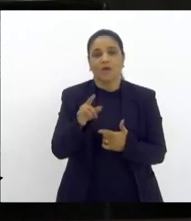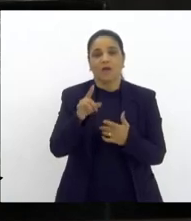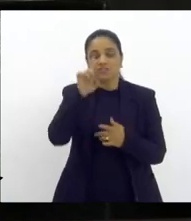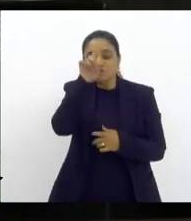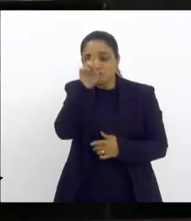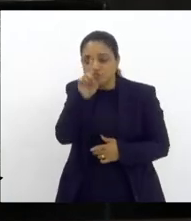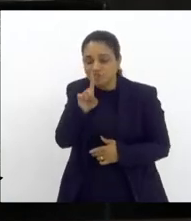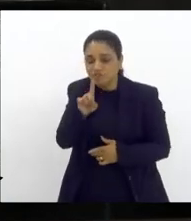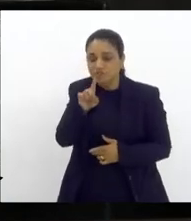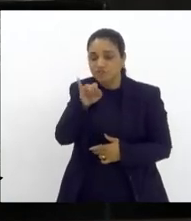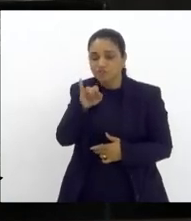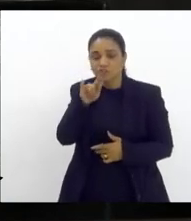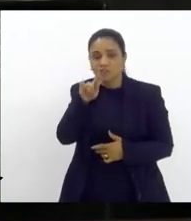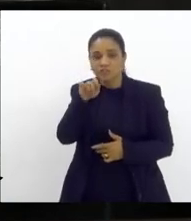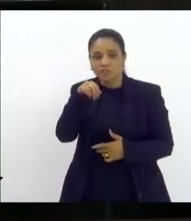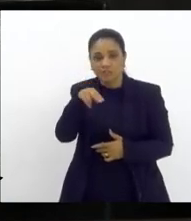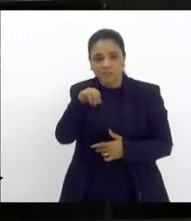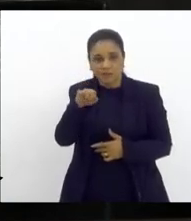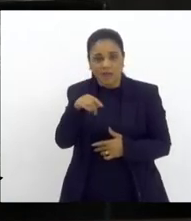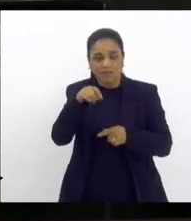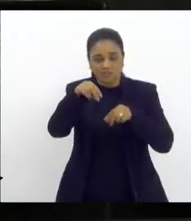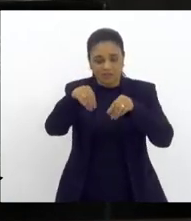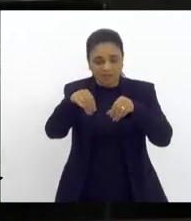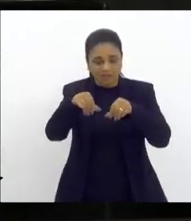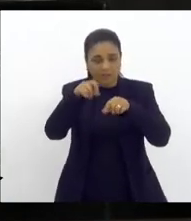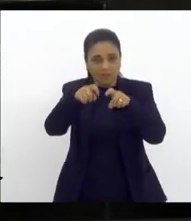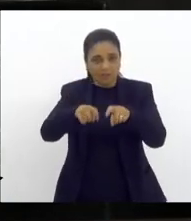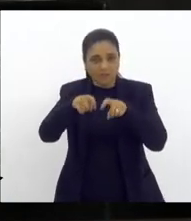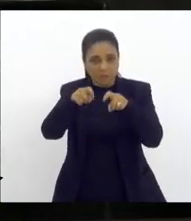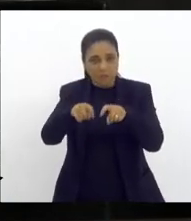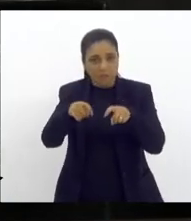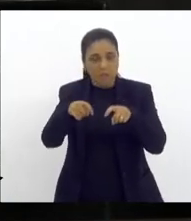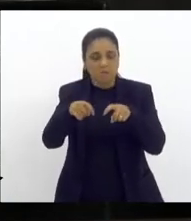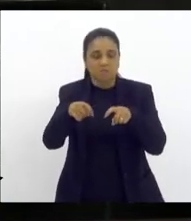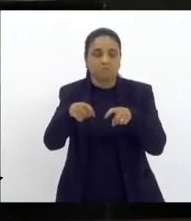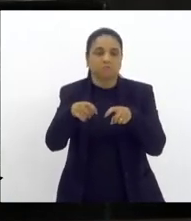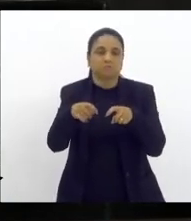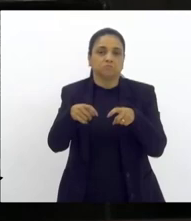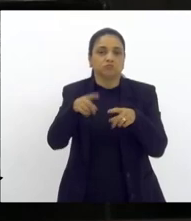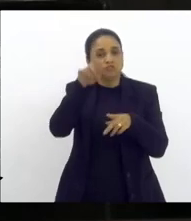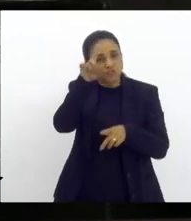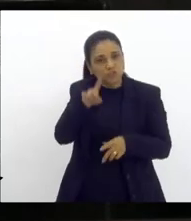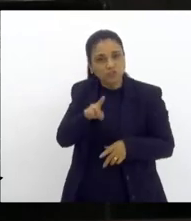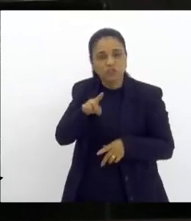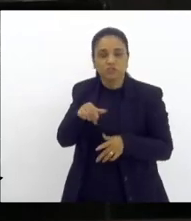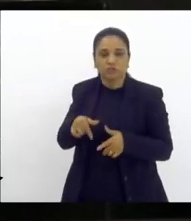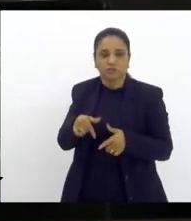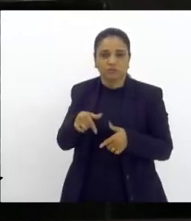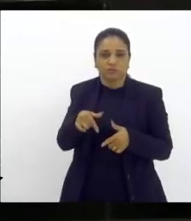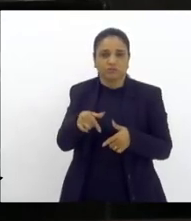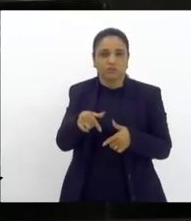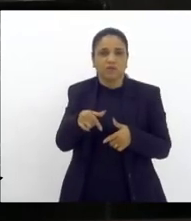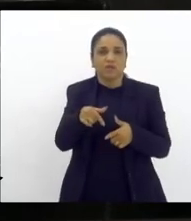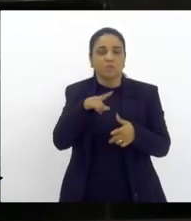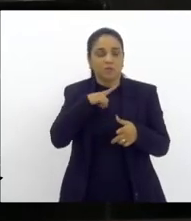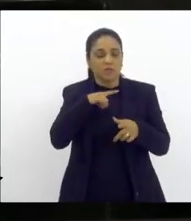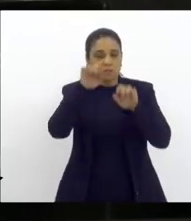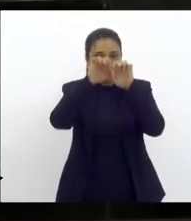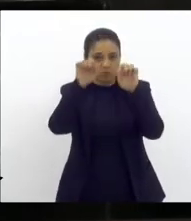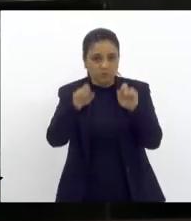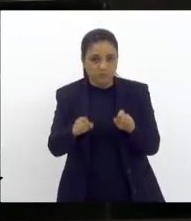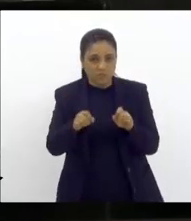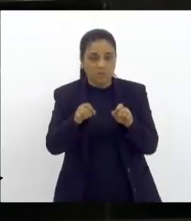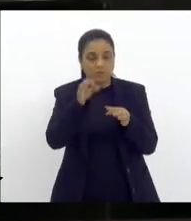dignidade a Terra ao trabalho Digno E ainda por termos um sistema de justiça que